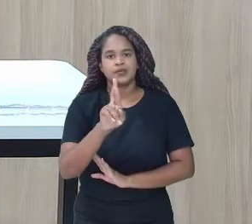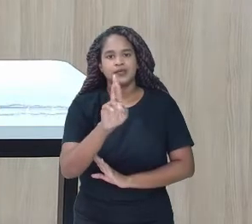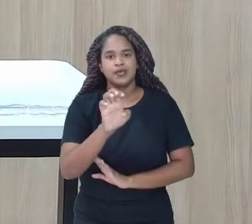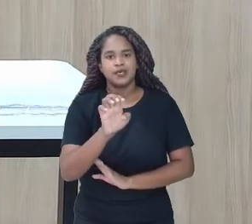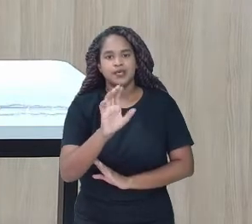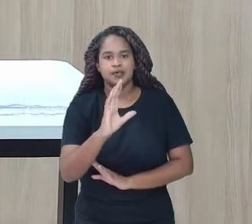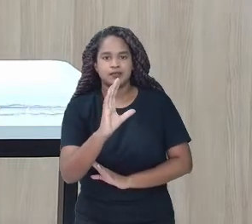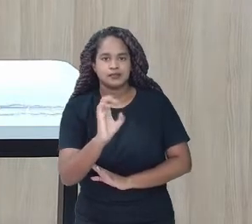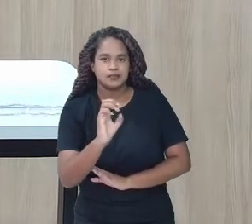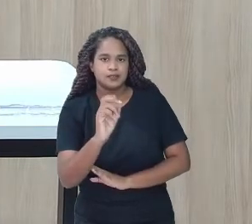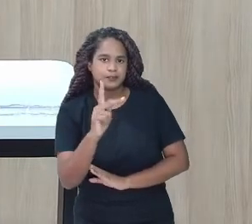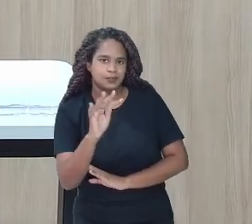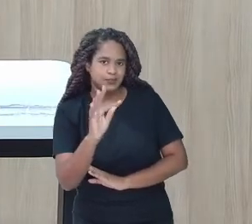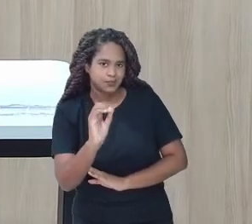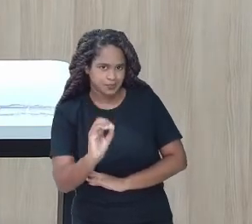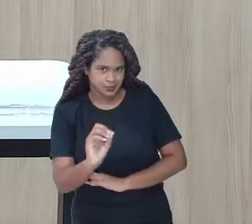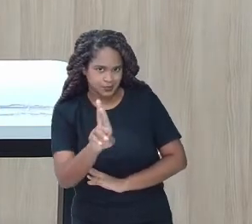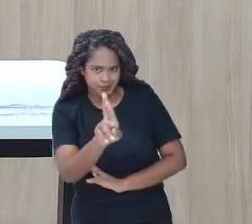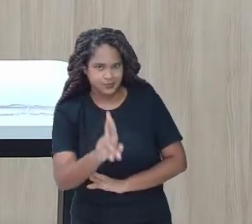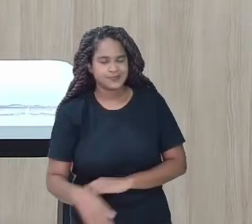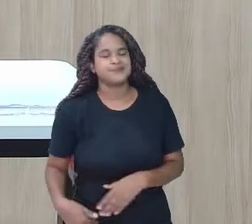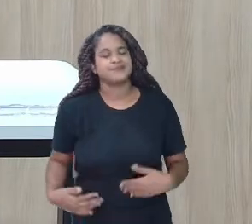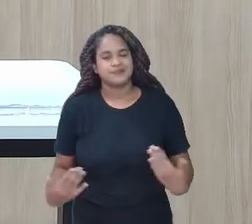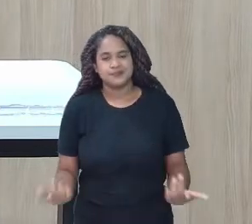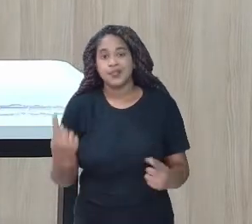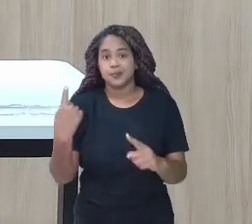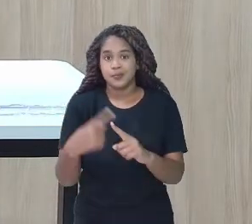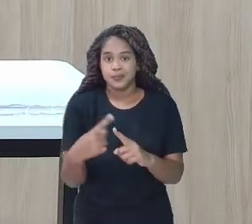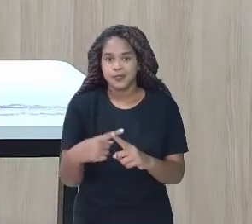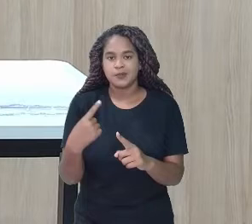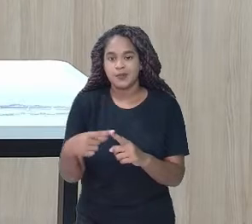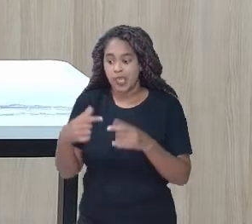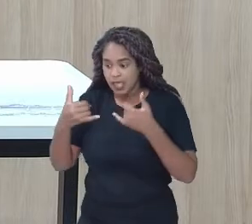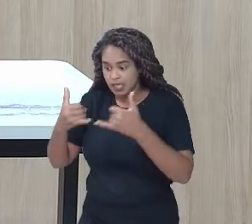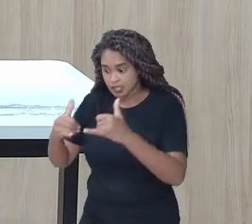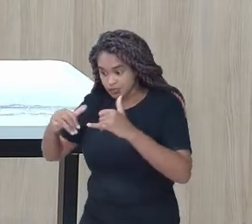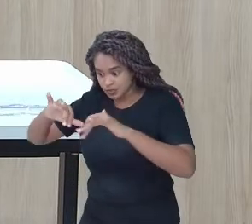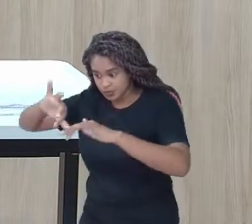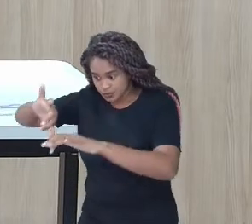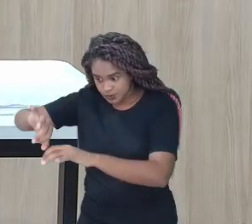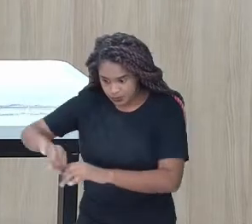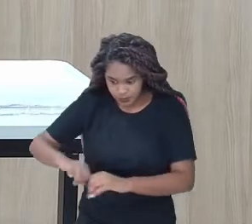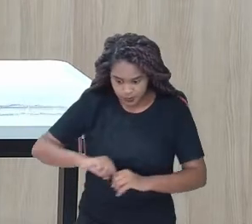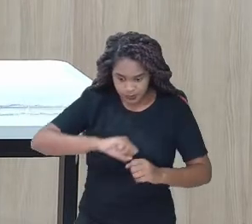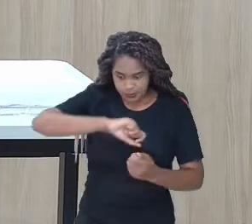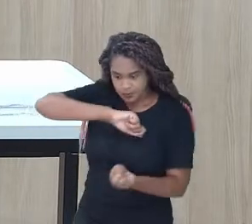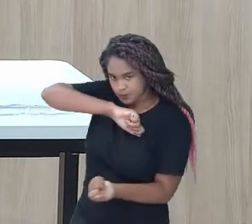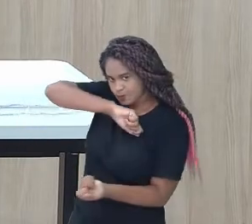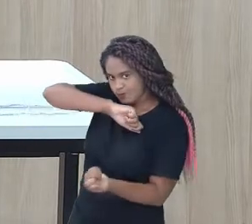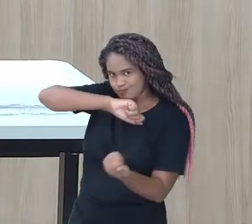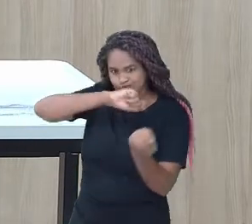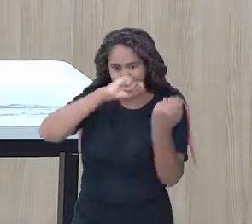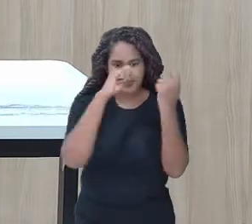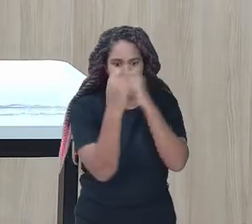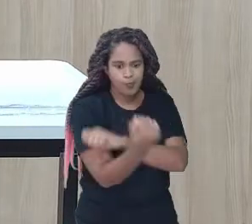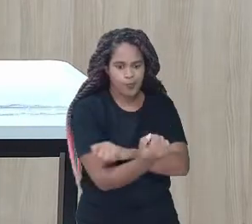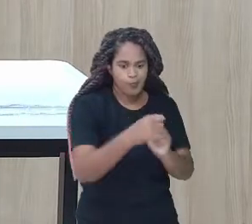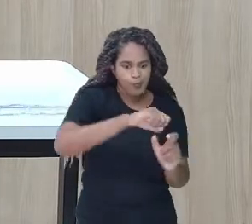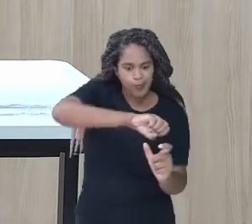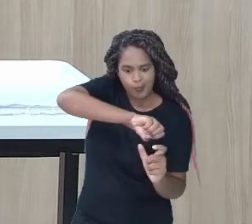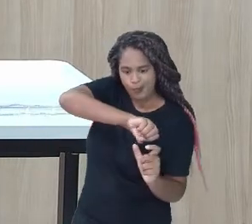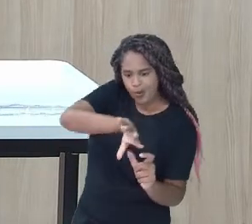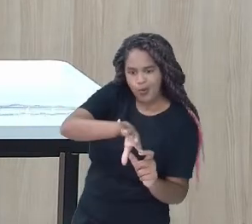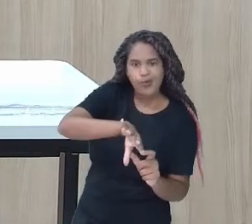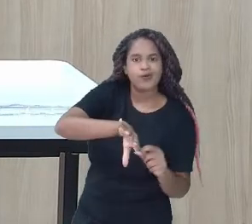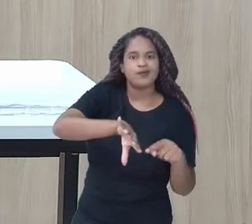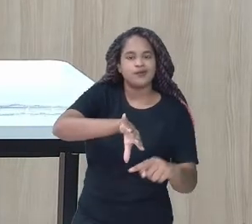receptor. Por quê? Porque ela transforma um tipo de energia, no caso aqui da lâmpada, foi